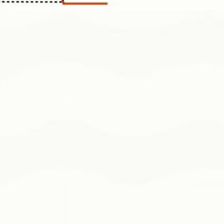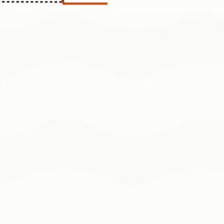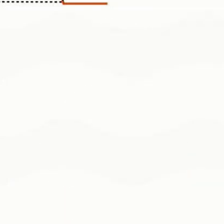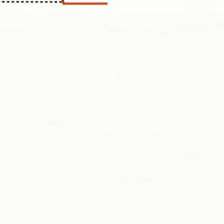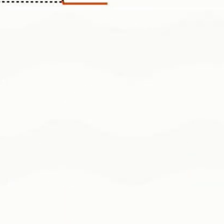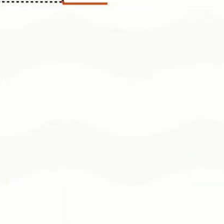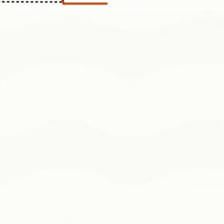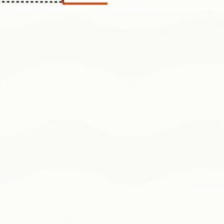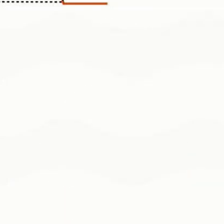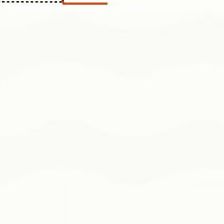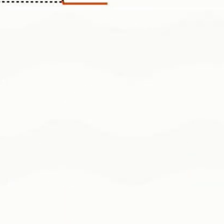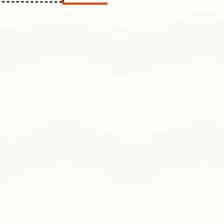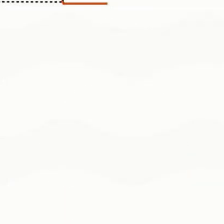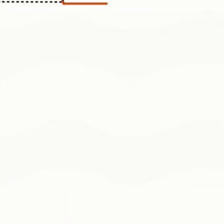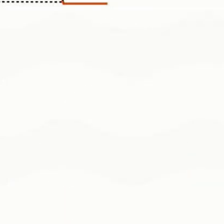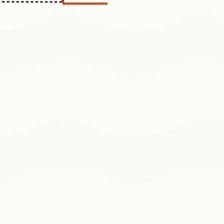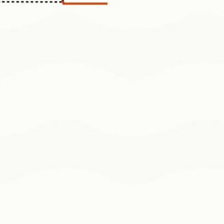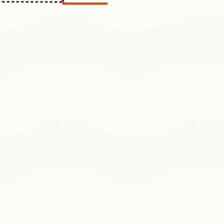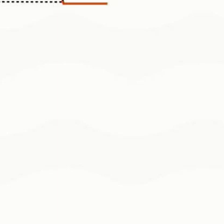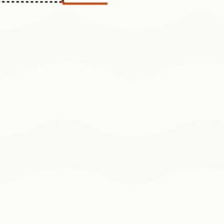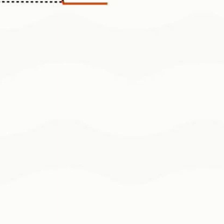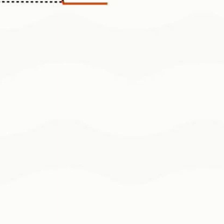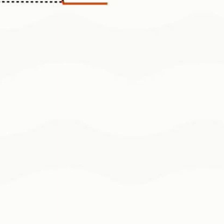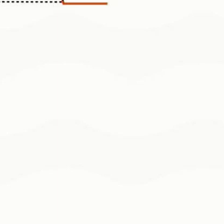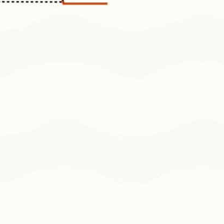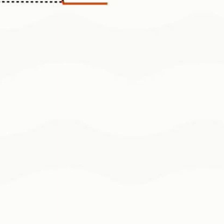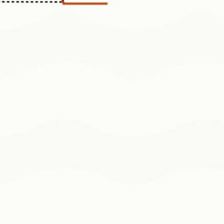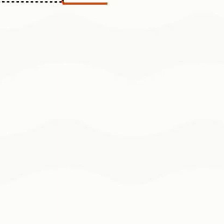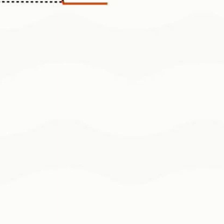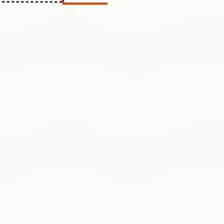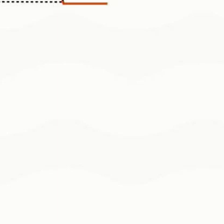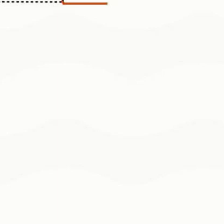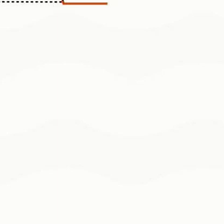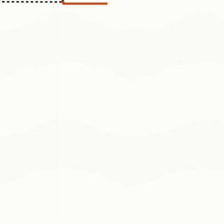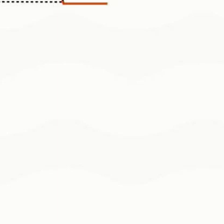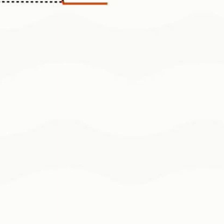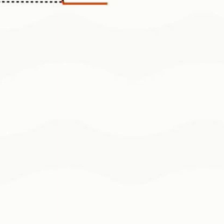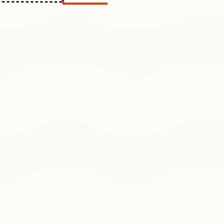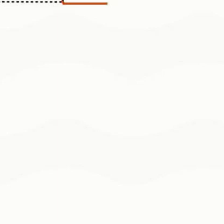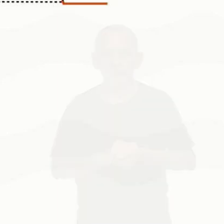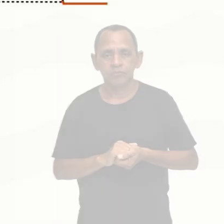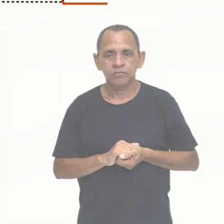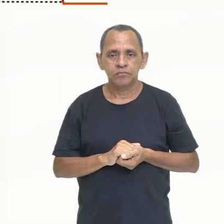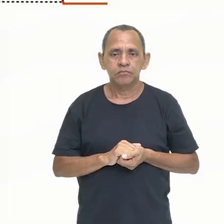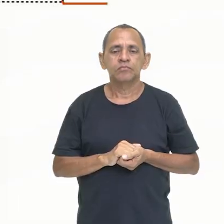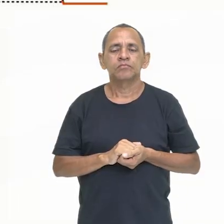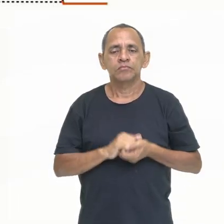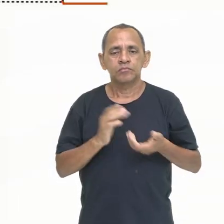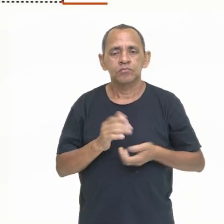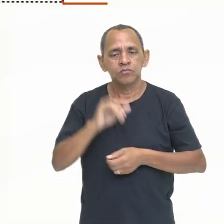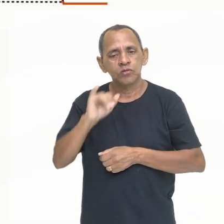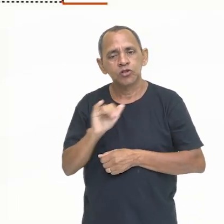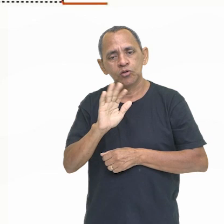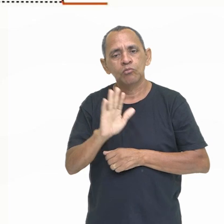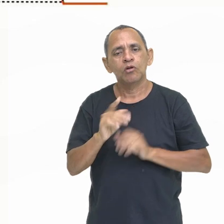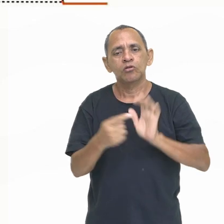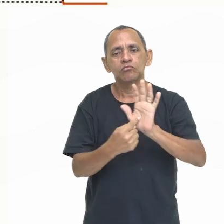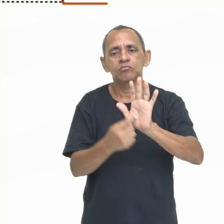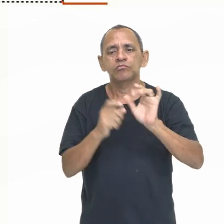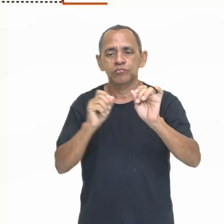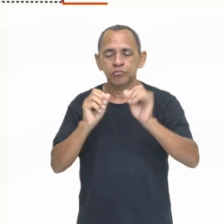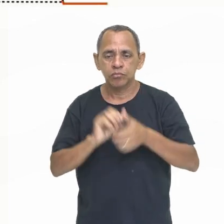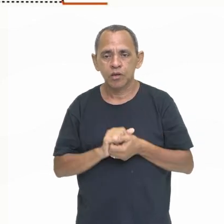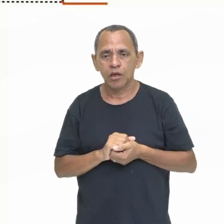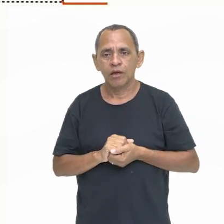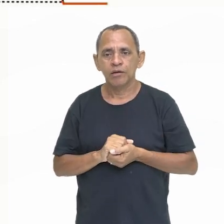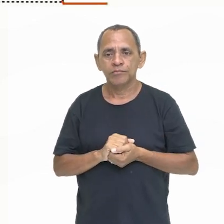é crescente? Lembra aquela ideia de que ela está subindo, né? Crescente vai ter que nos transmitir essa ideia de que está subindo. Então,